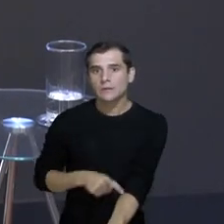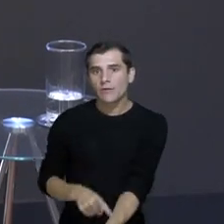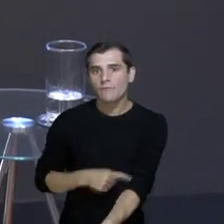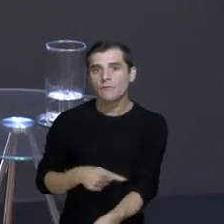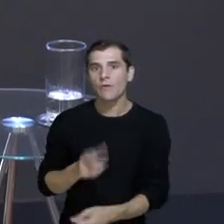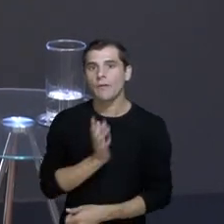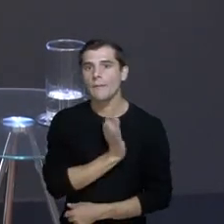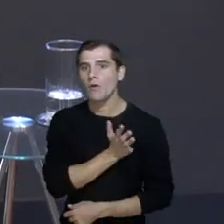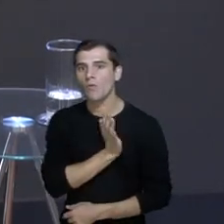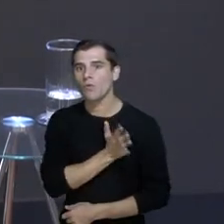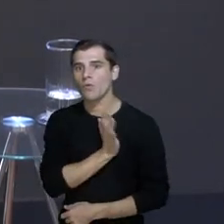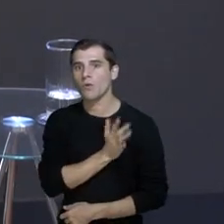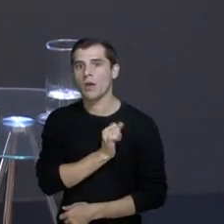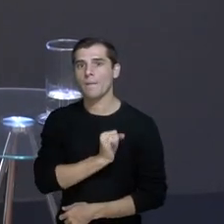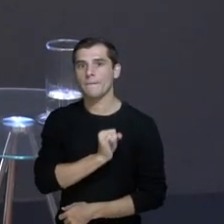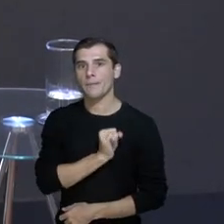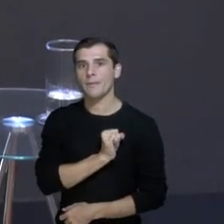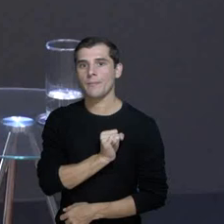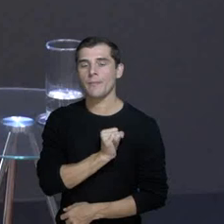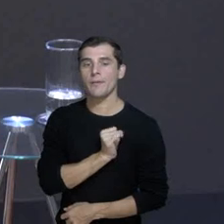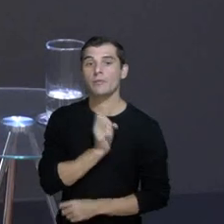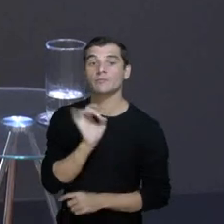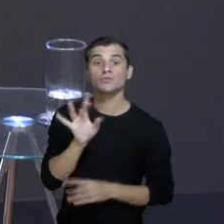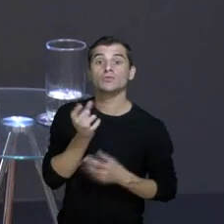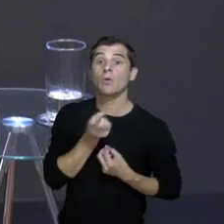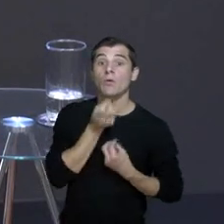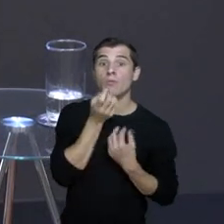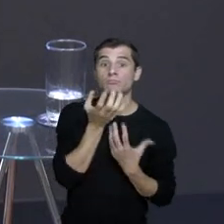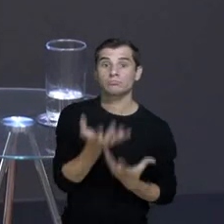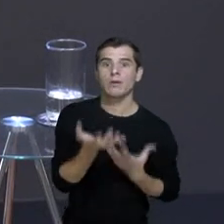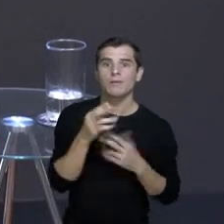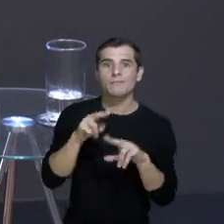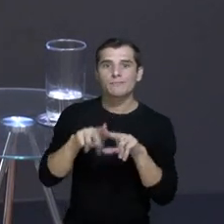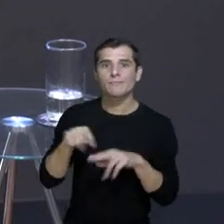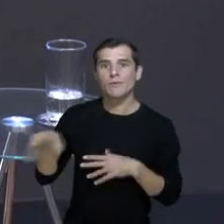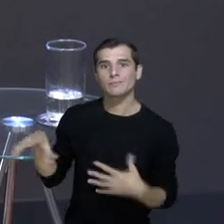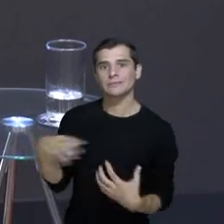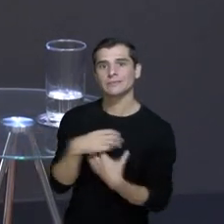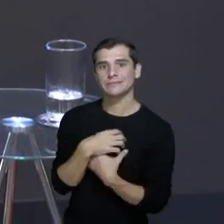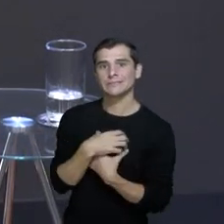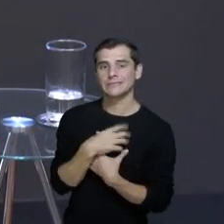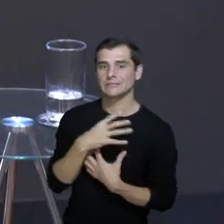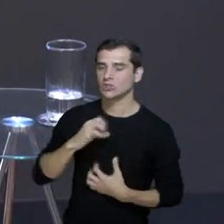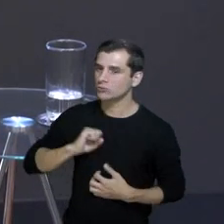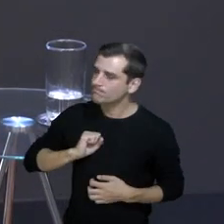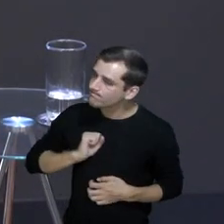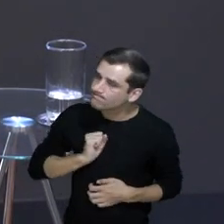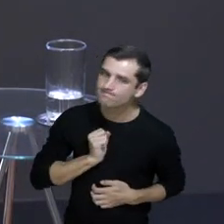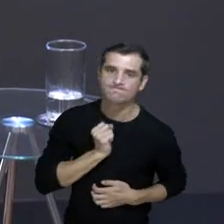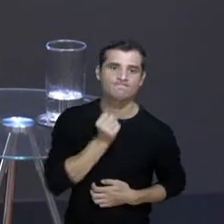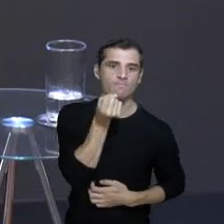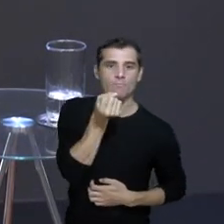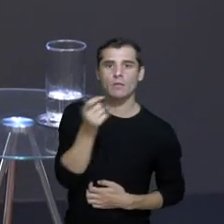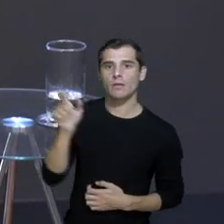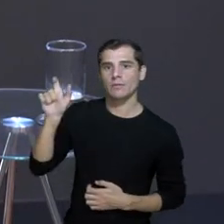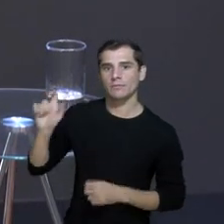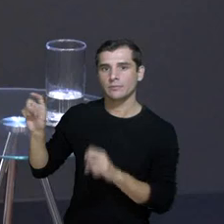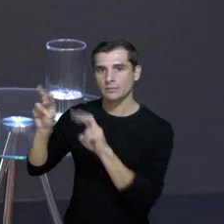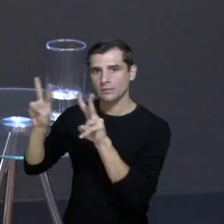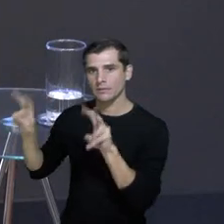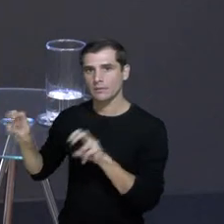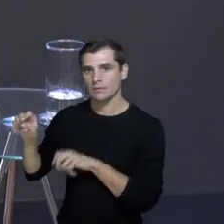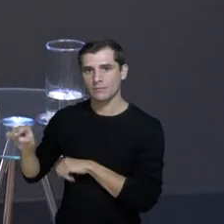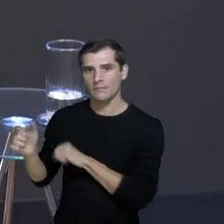já palpitou só eu contar para vocês tamanho a minha fúria porque eu viajei o mundo e